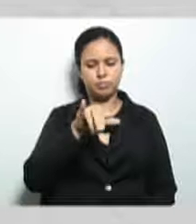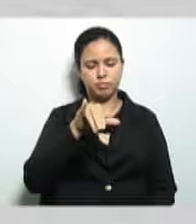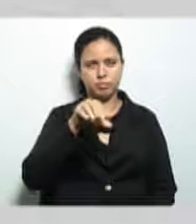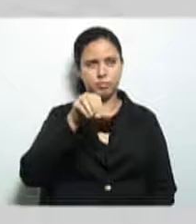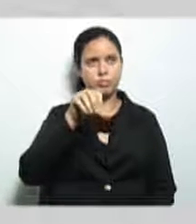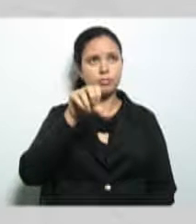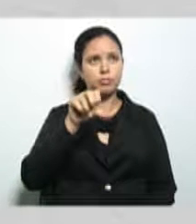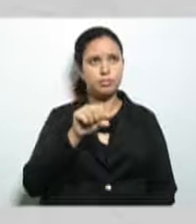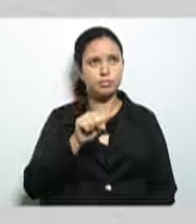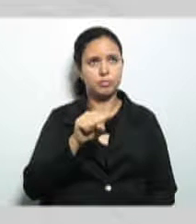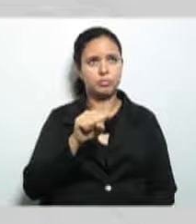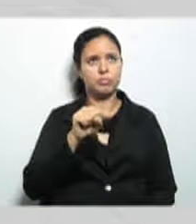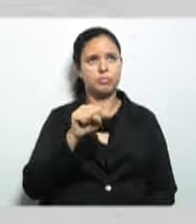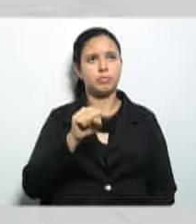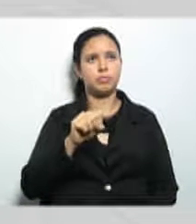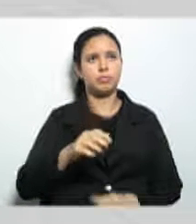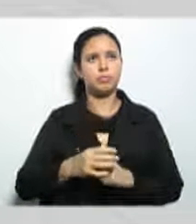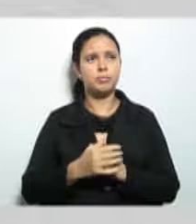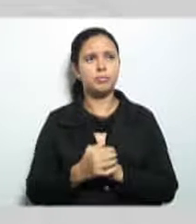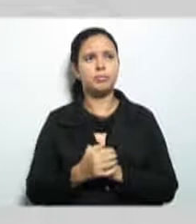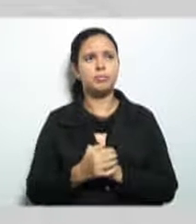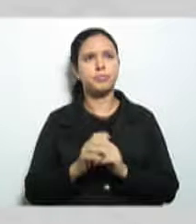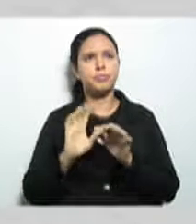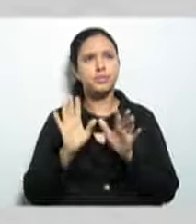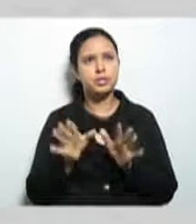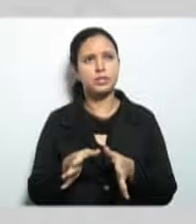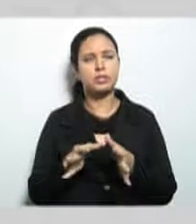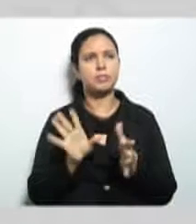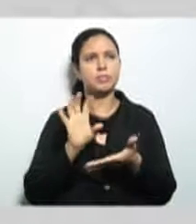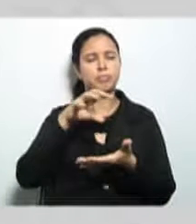comunidades, em tribos,